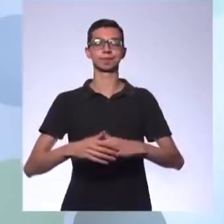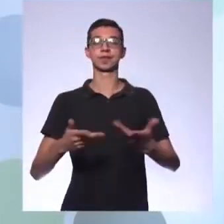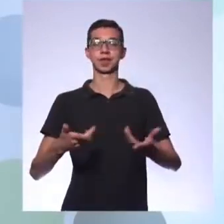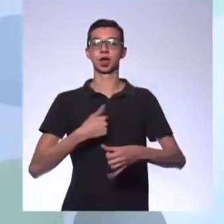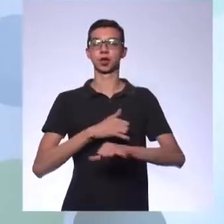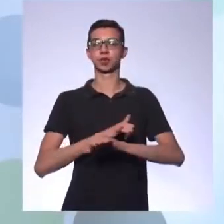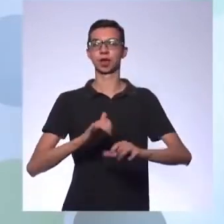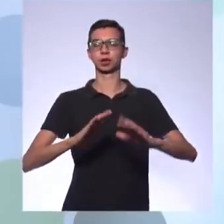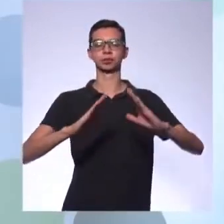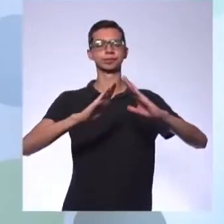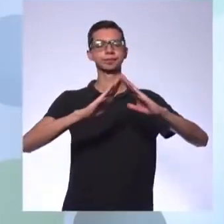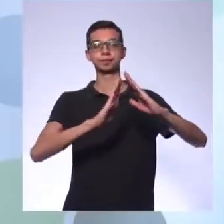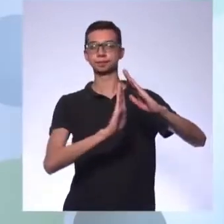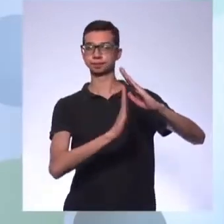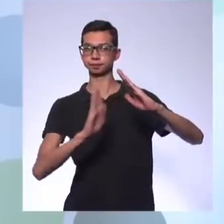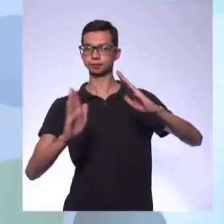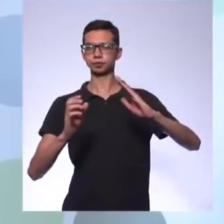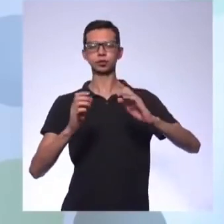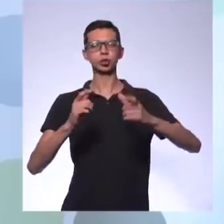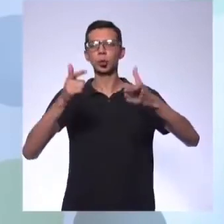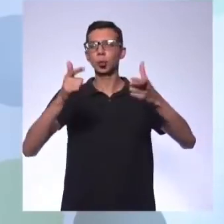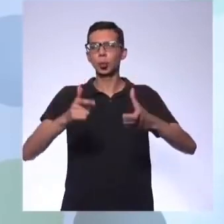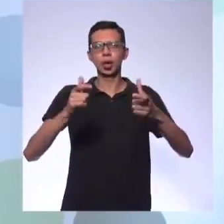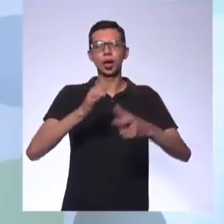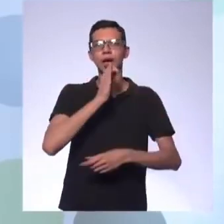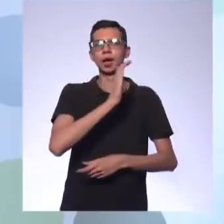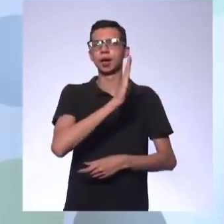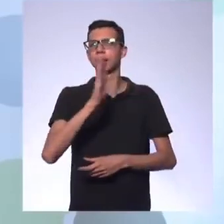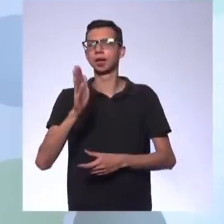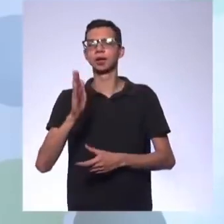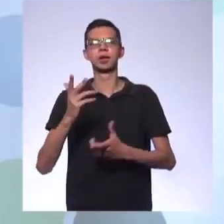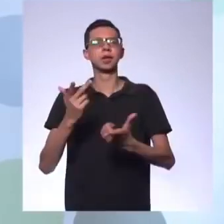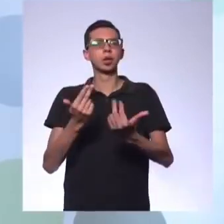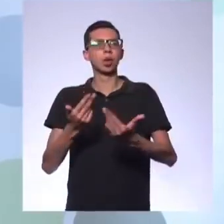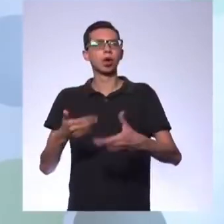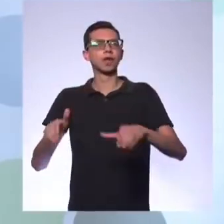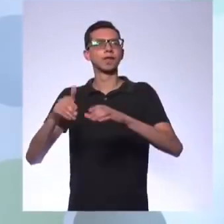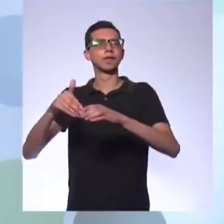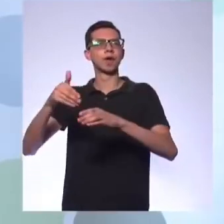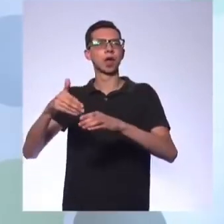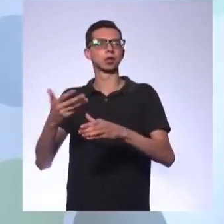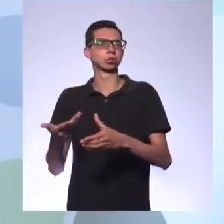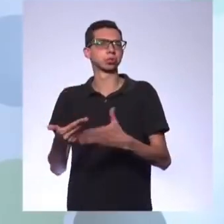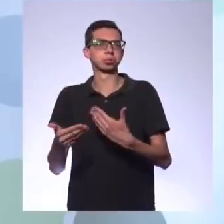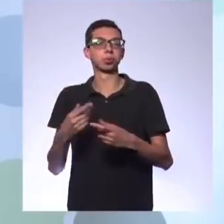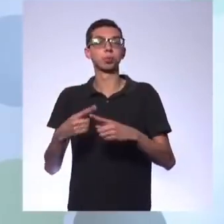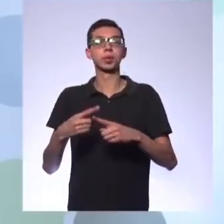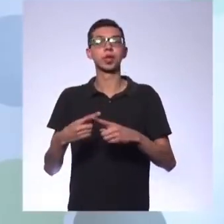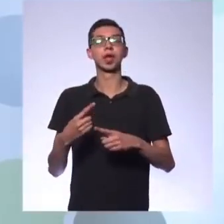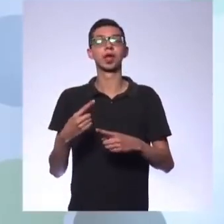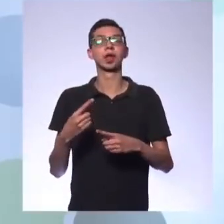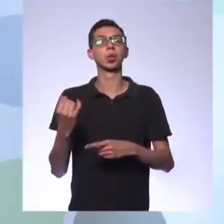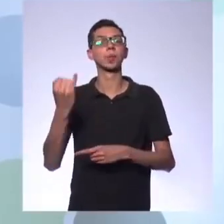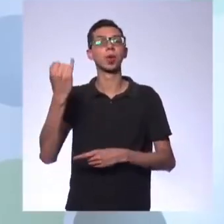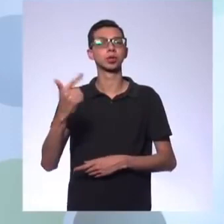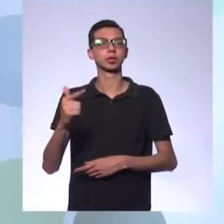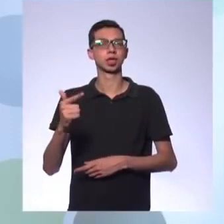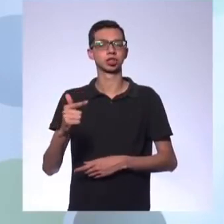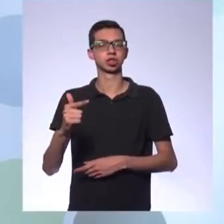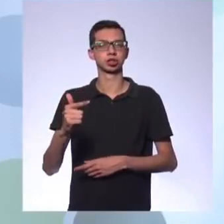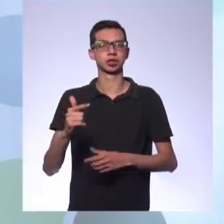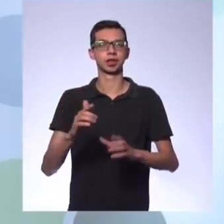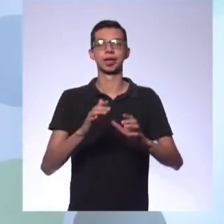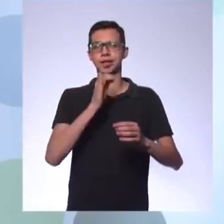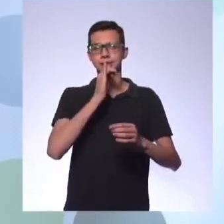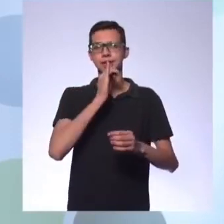quanto um vaso, porque ninguém está lendo ele. Para um livro ser um livro, precisa de você, precisa do leitor. É claro que um livro na prateleira, para